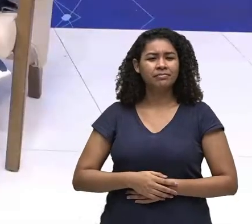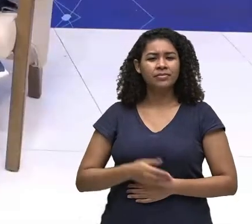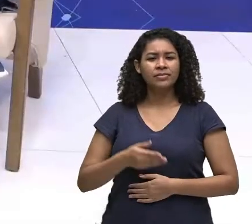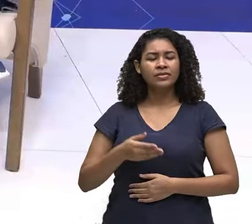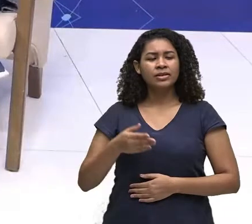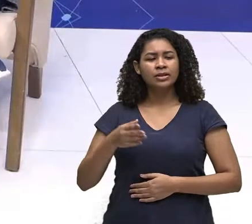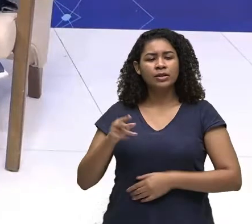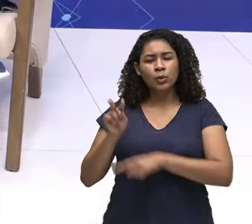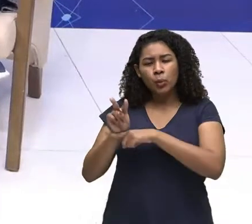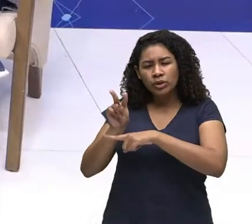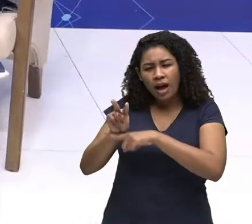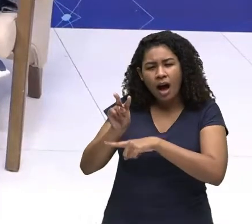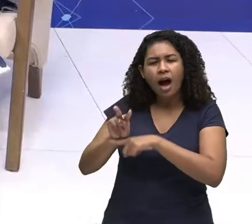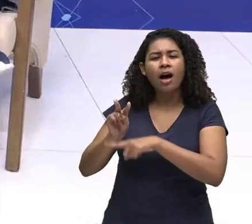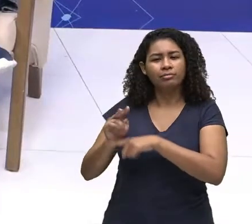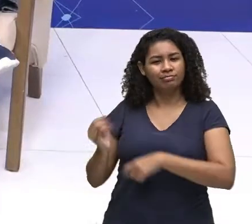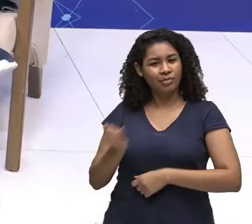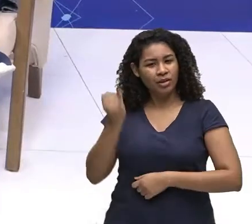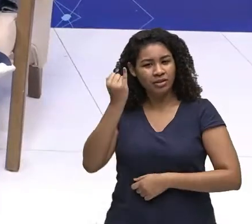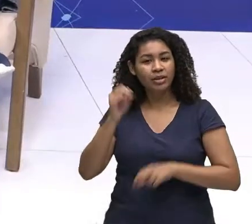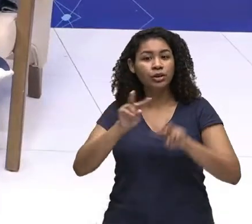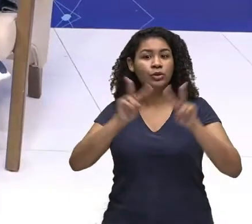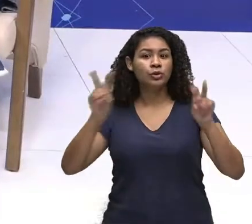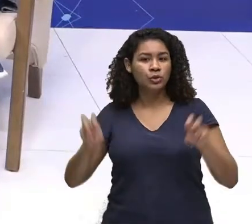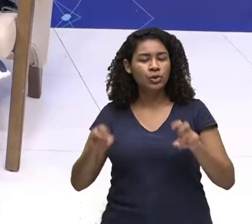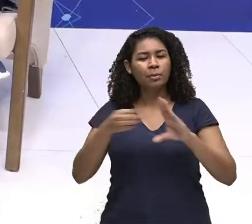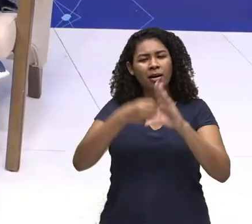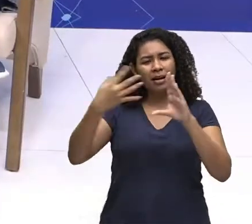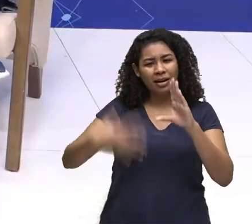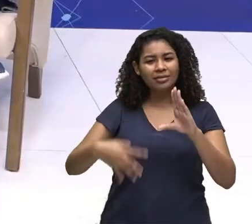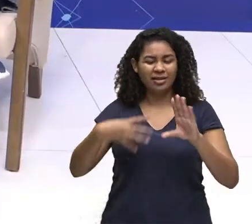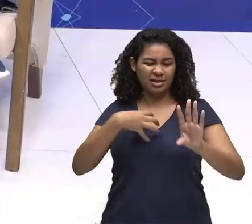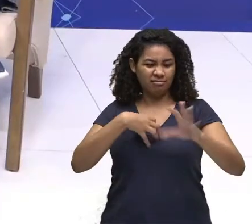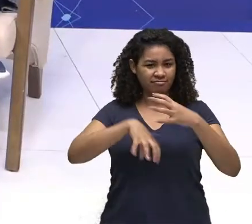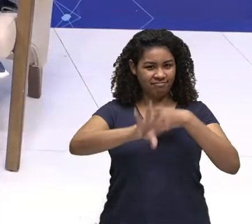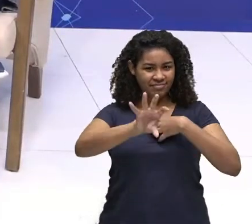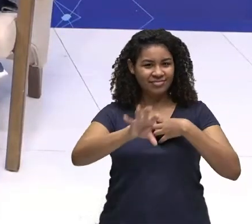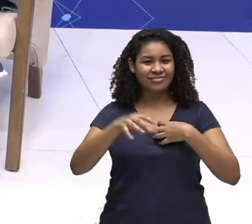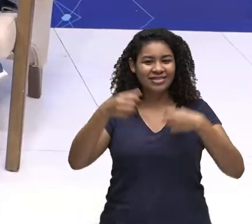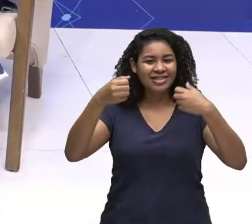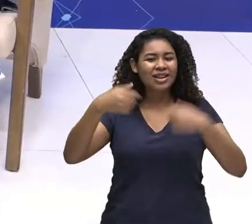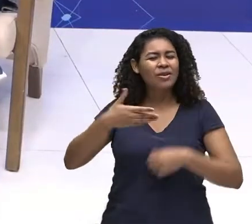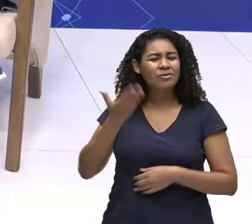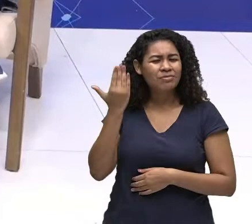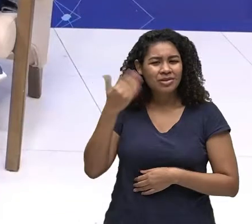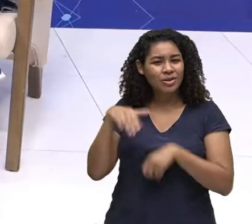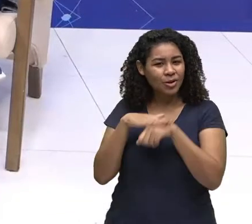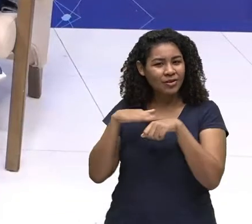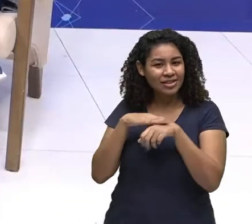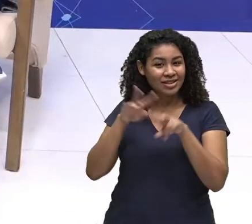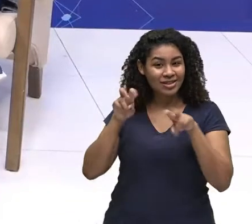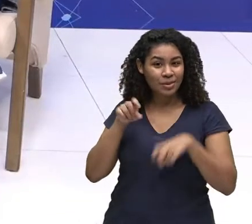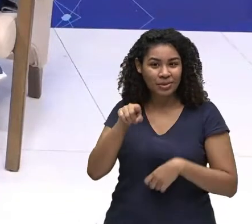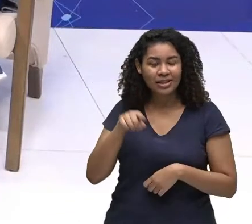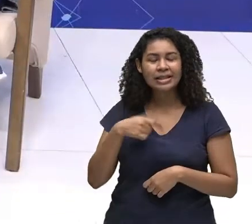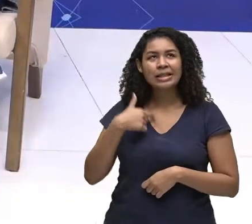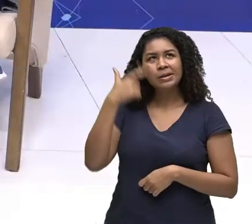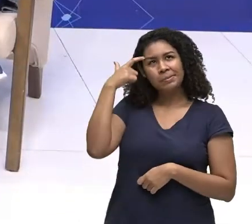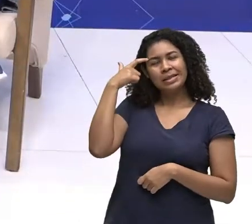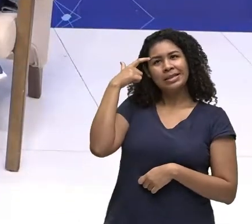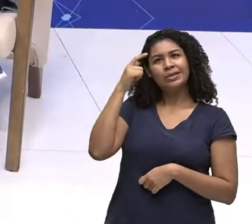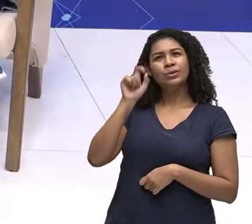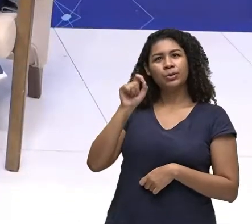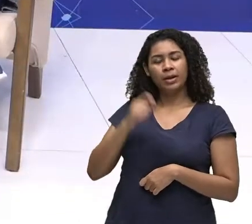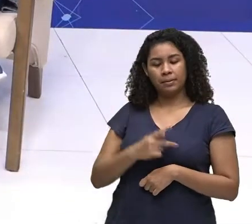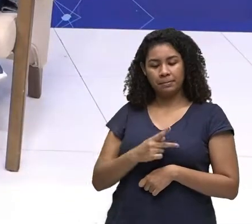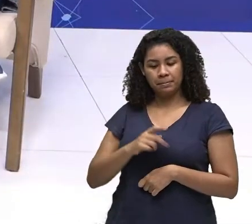né? Tu estava falando aí do aspecto da empatia, e a gente estava conversando mais cedo sobre isso, eu estava pensando justamente no aspecto do fair play,